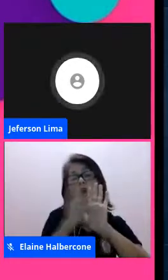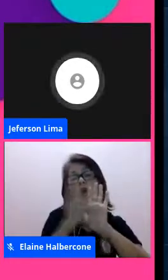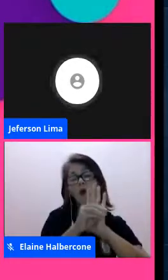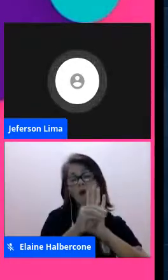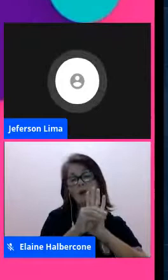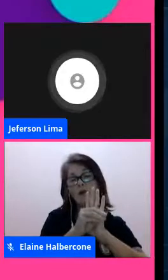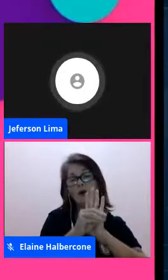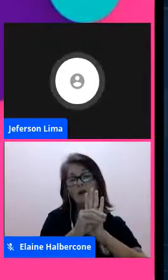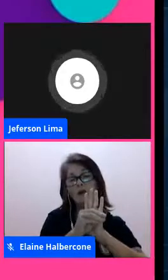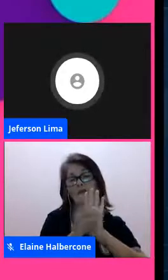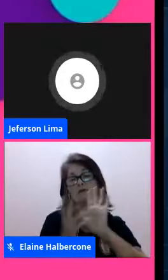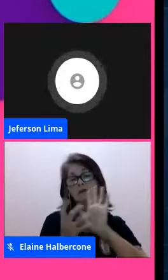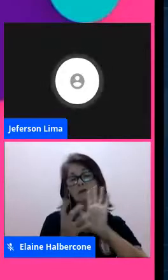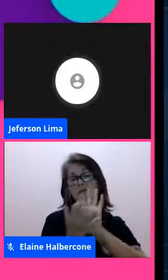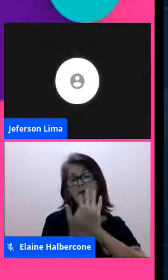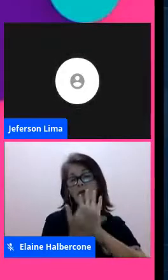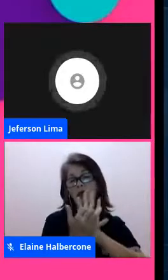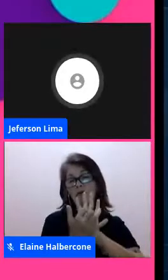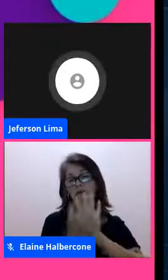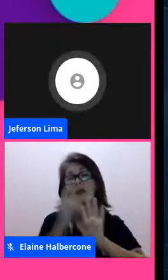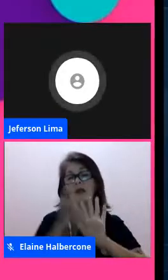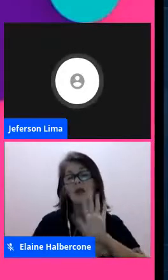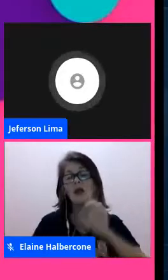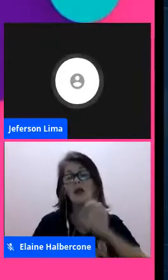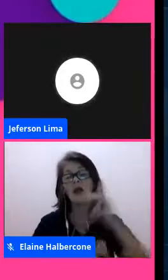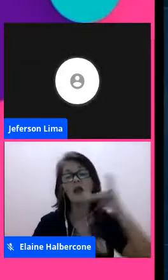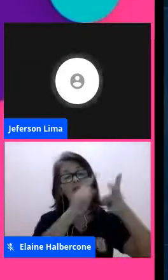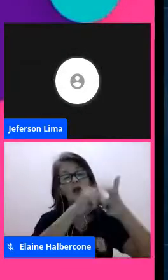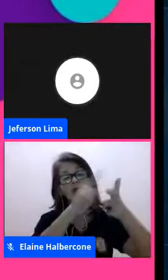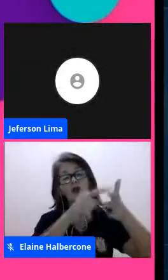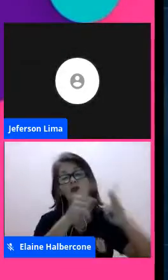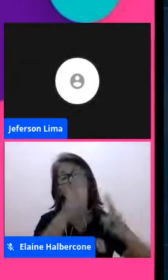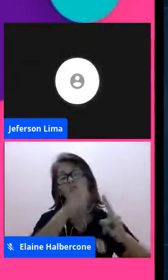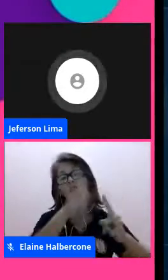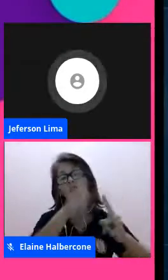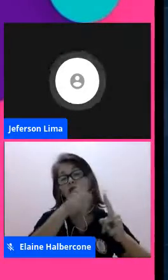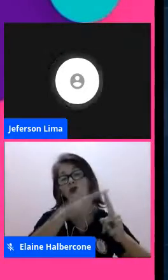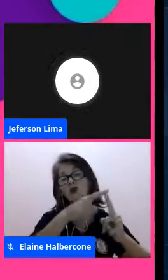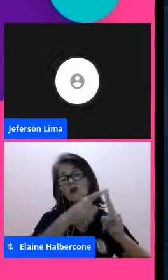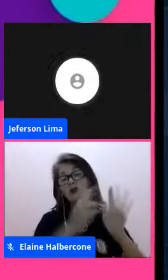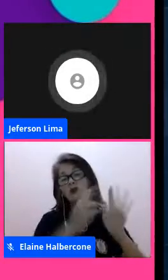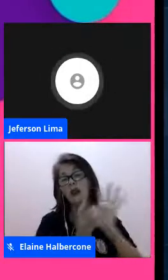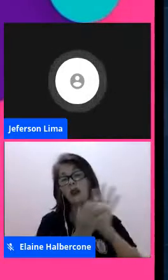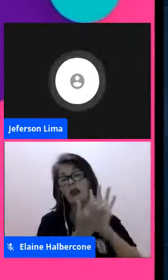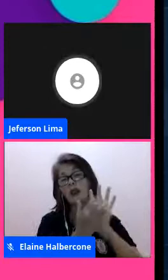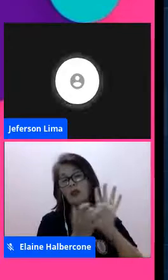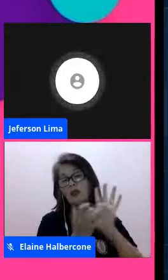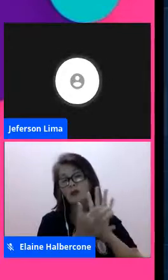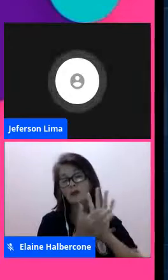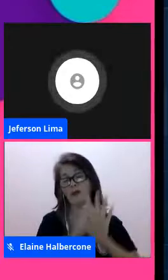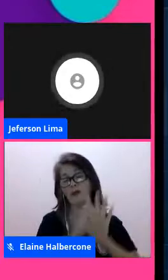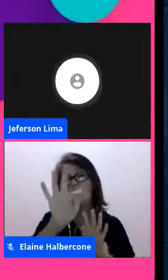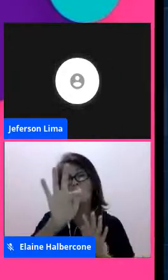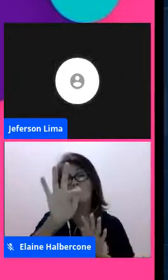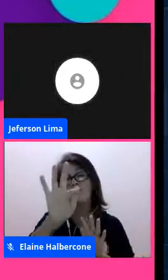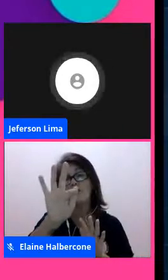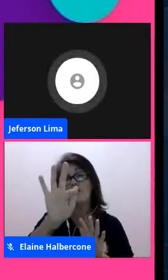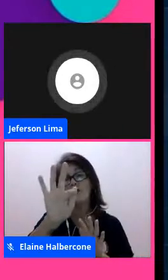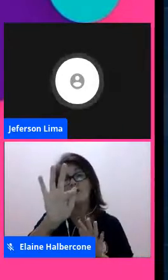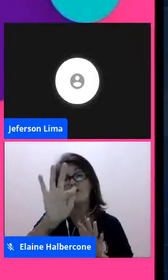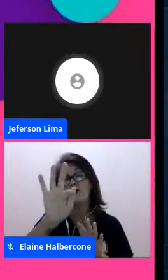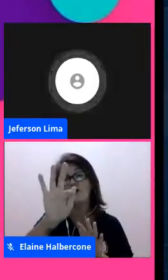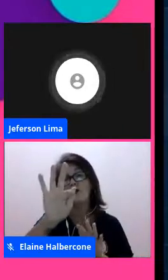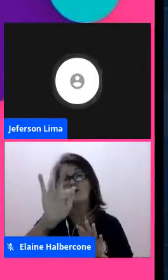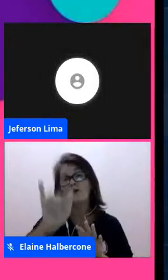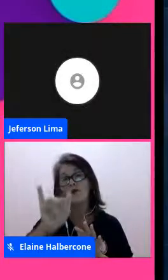A gente tem dois tipos de banco de dados para utilizar dentro da arquitetura do Firebase. São eles o Firestore, que é o novo, mais